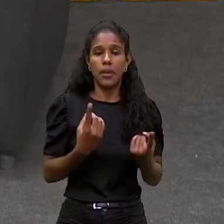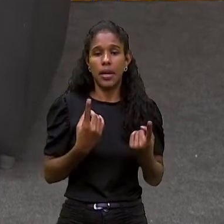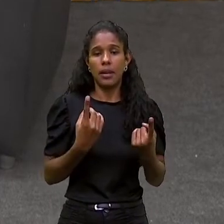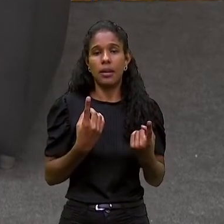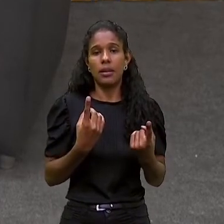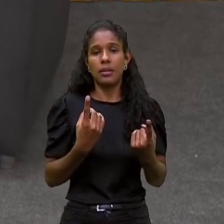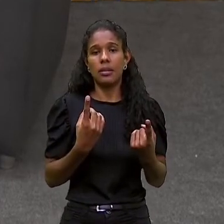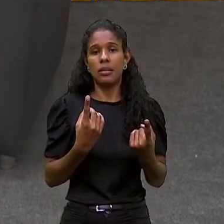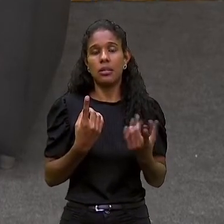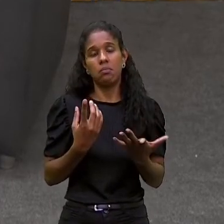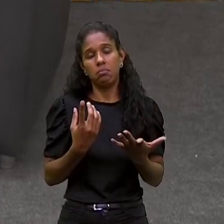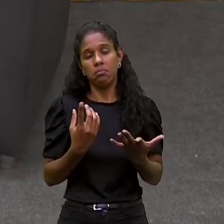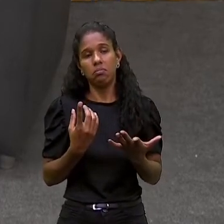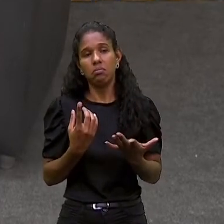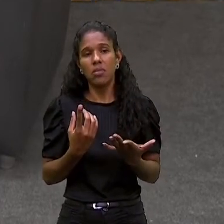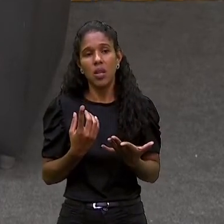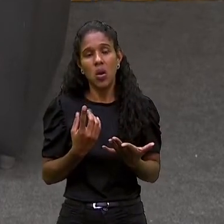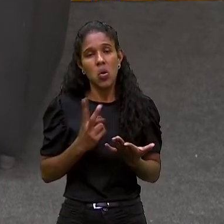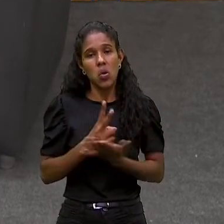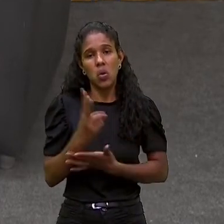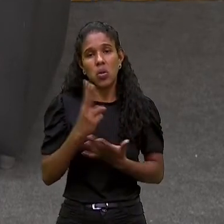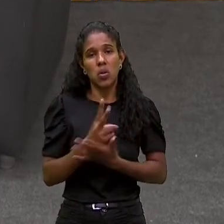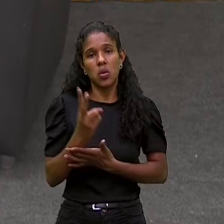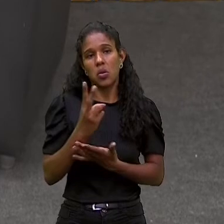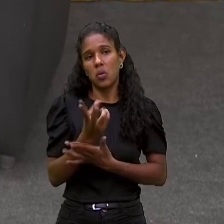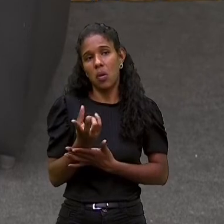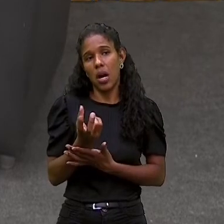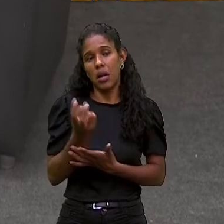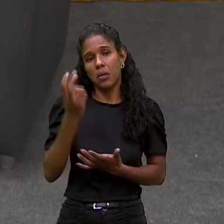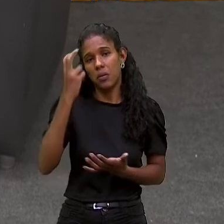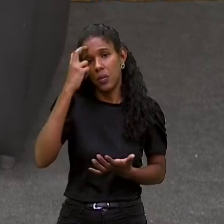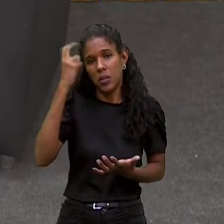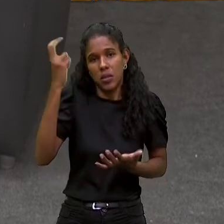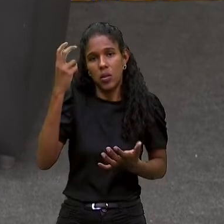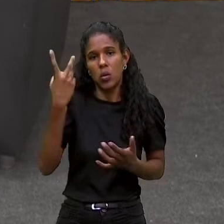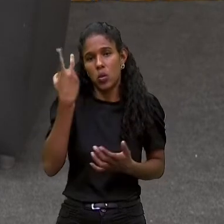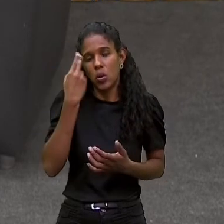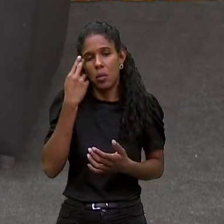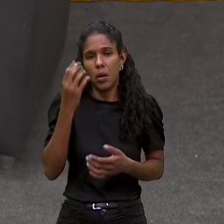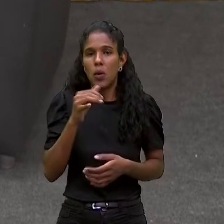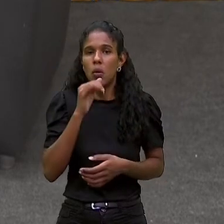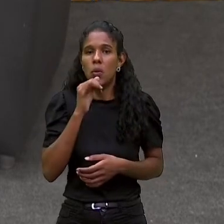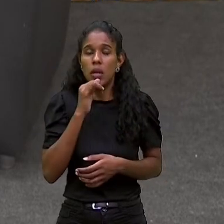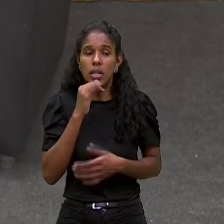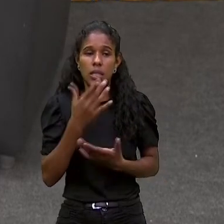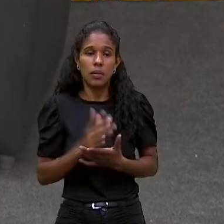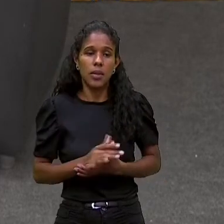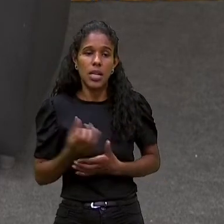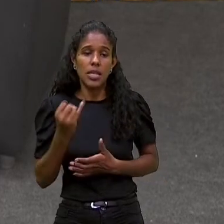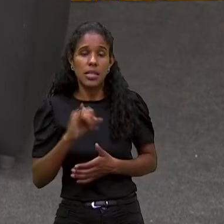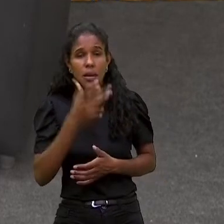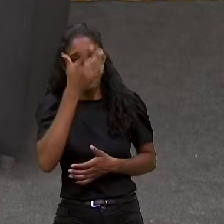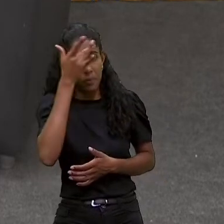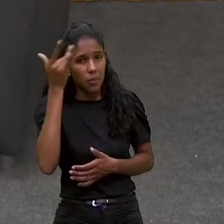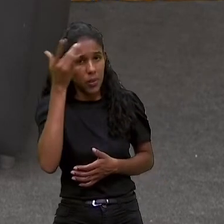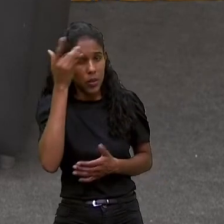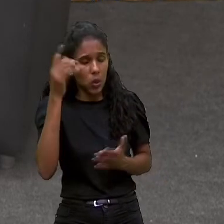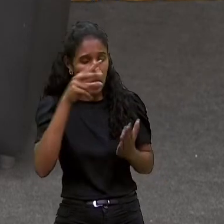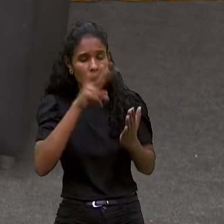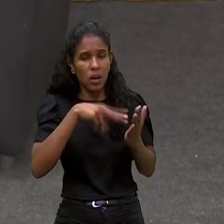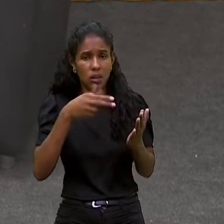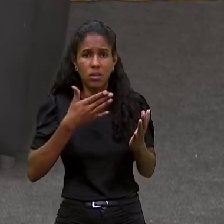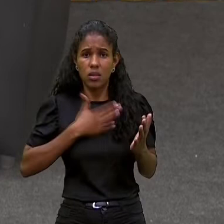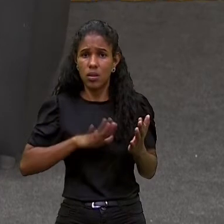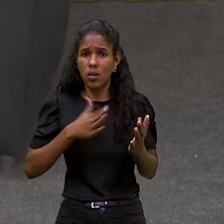terror, por que vai ler terror? Depois você vai ficar uma semana sem ler. Pra que existir um filme de terror se você não gosta? Se você não gosta de